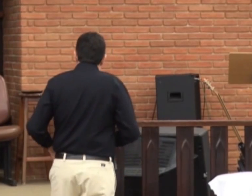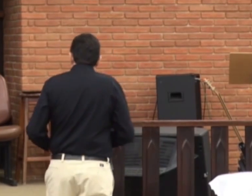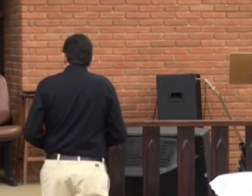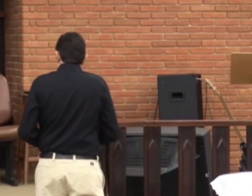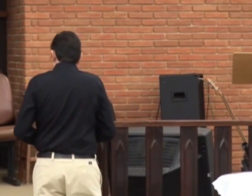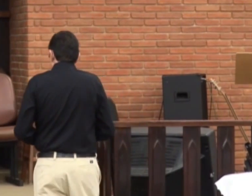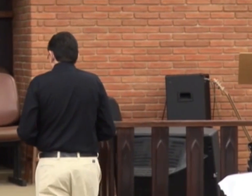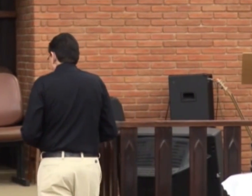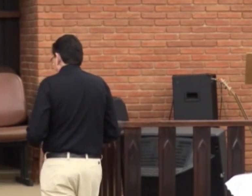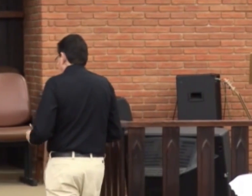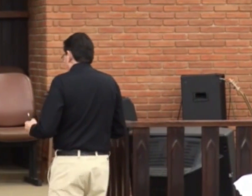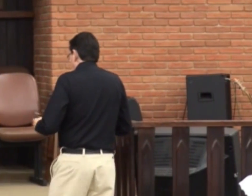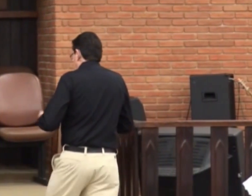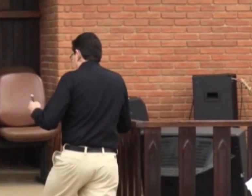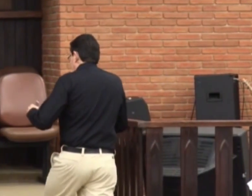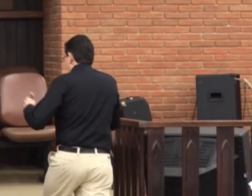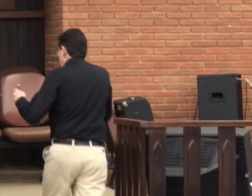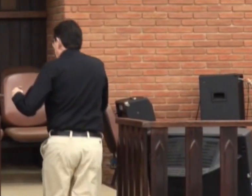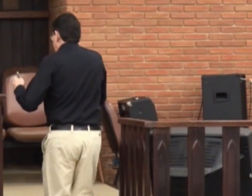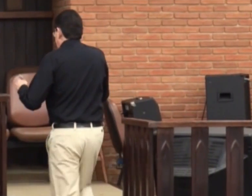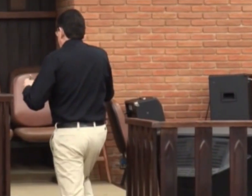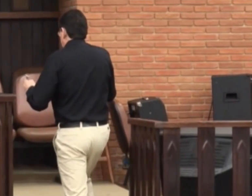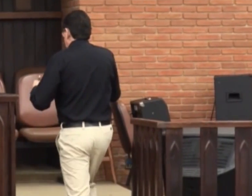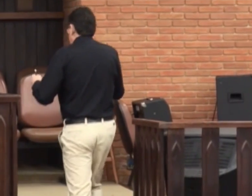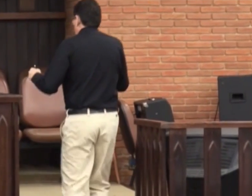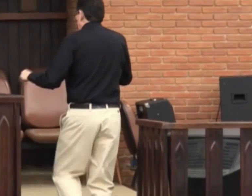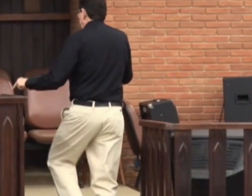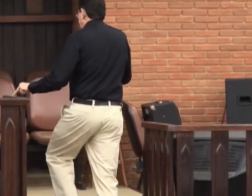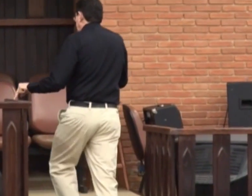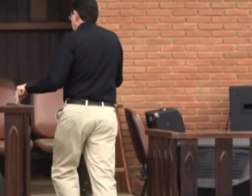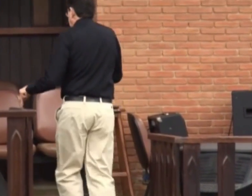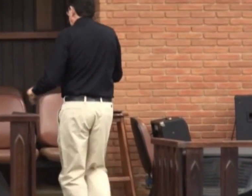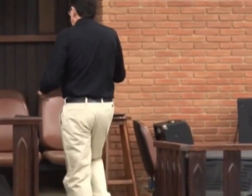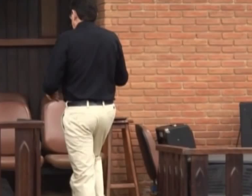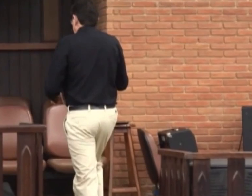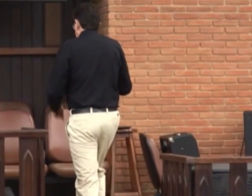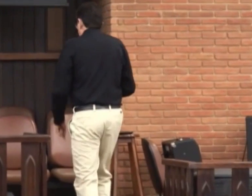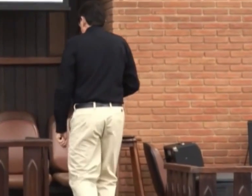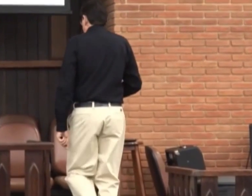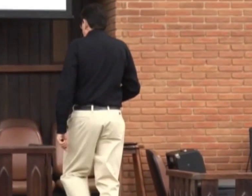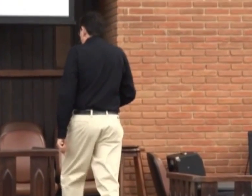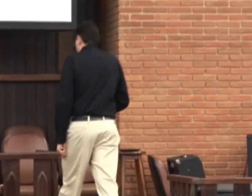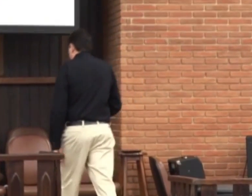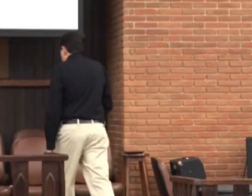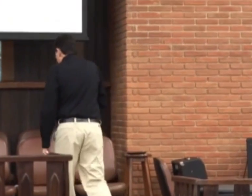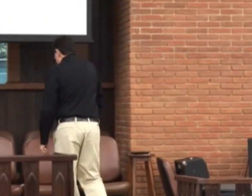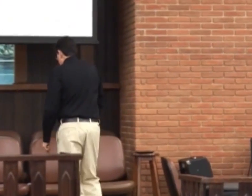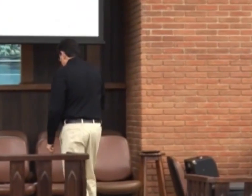no navio, ele estava viajando,